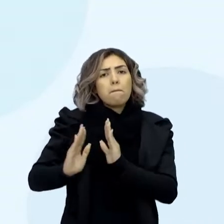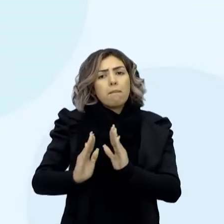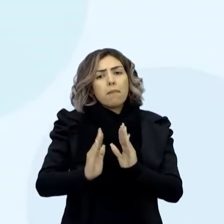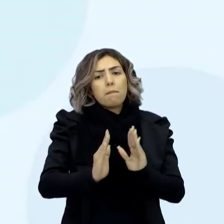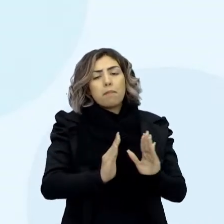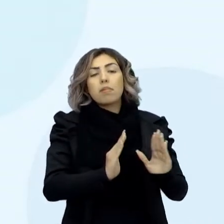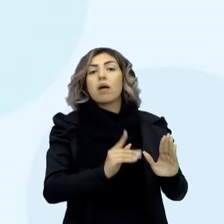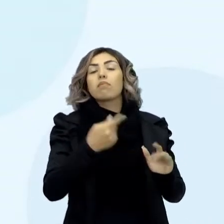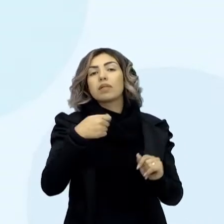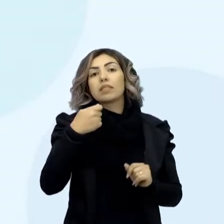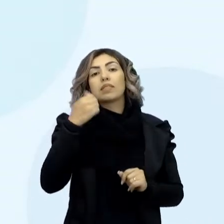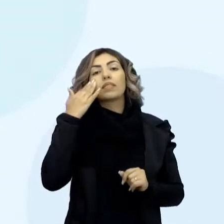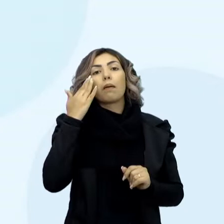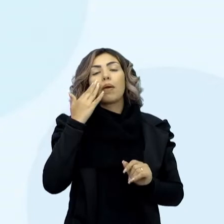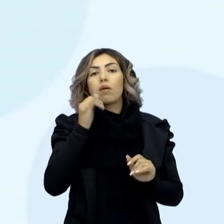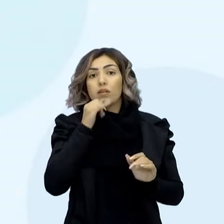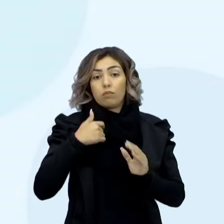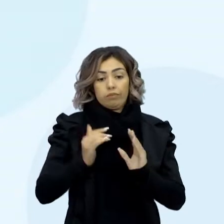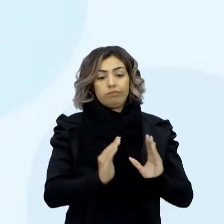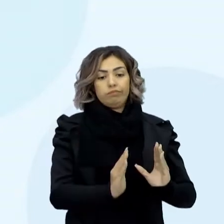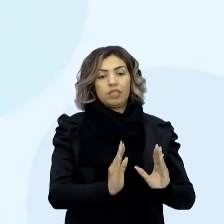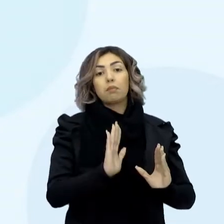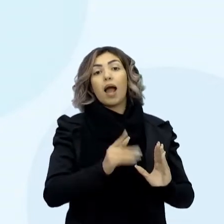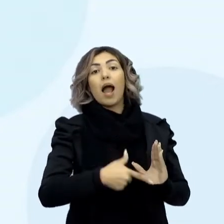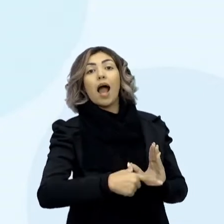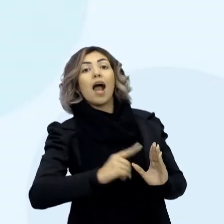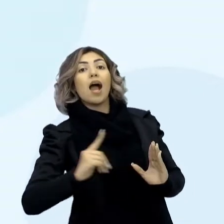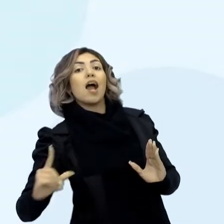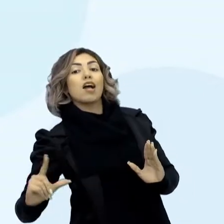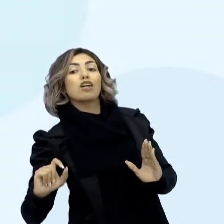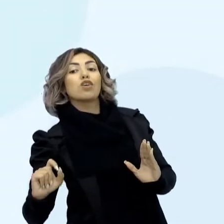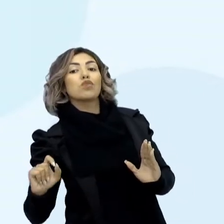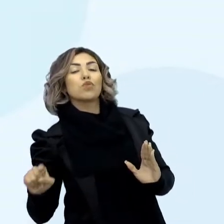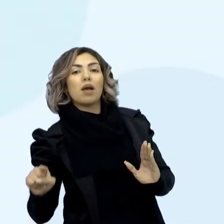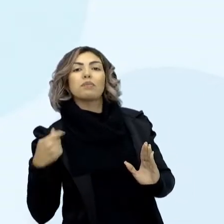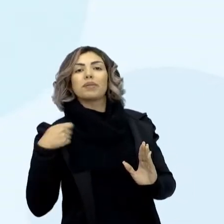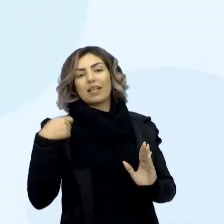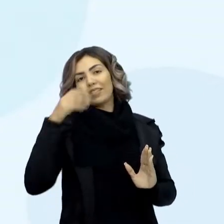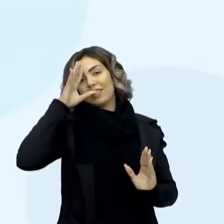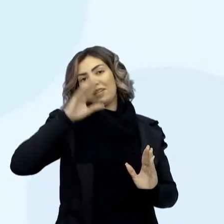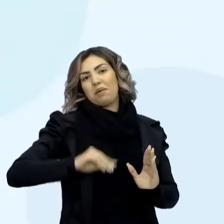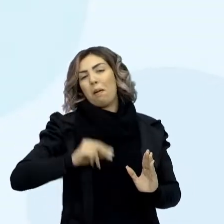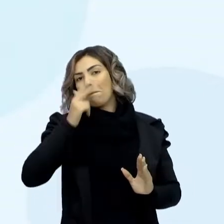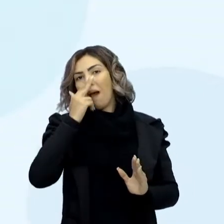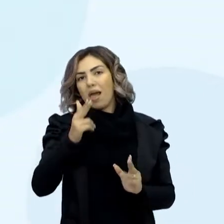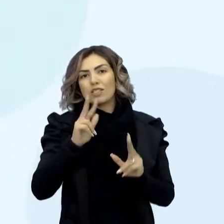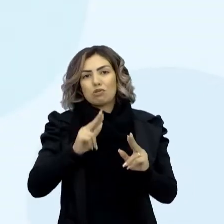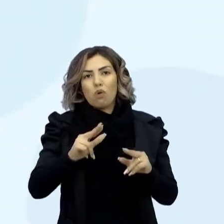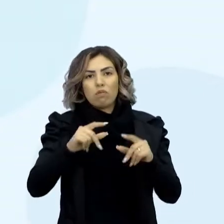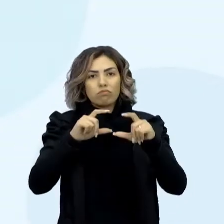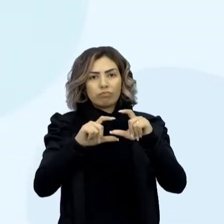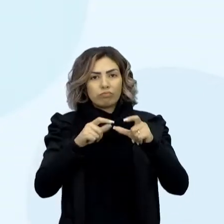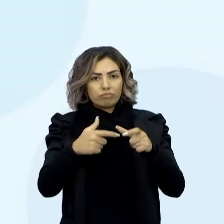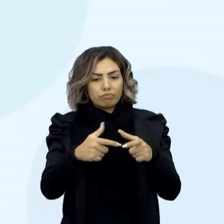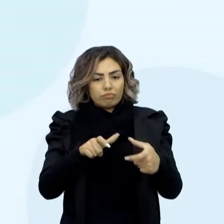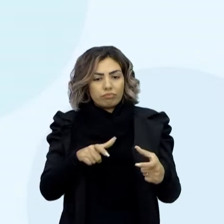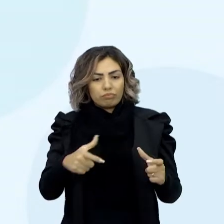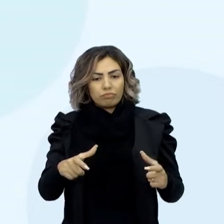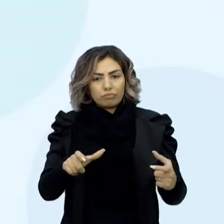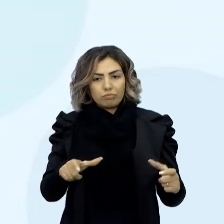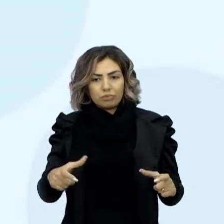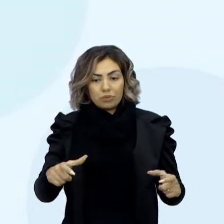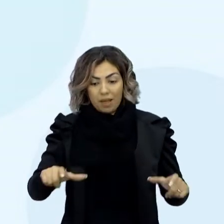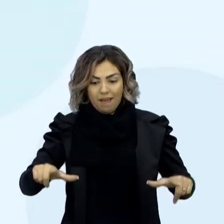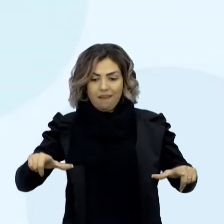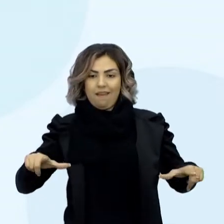que saber da etapa anterior ou da próxima, vai acabar... É como um quebra-cabeça, né? Tem que saber de tudo para poder montar o todo. Mas a